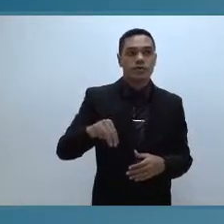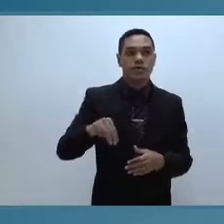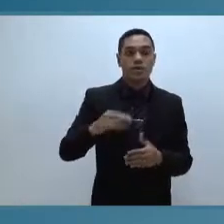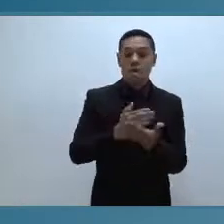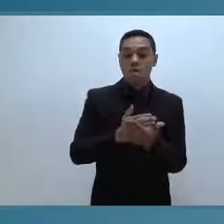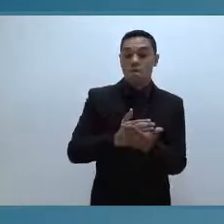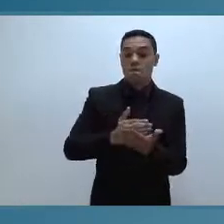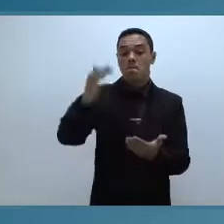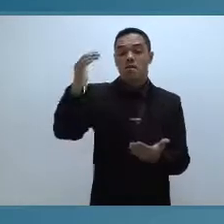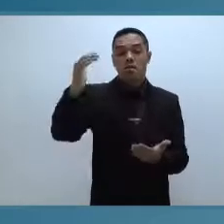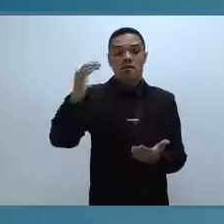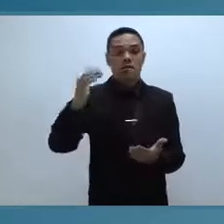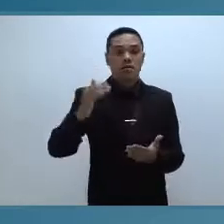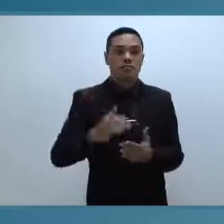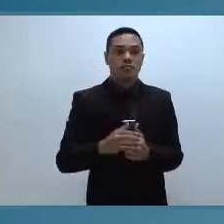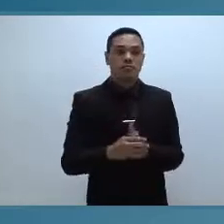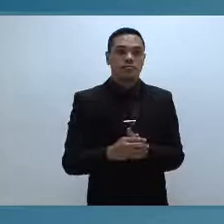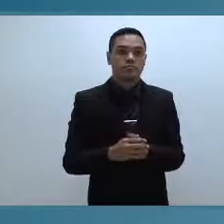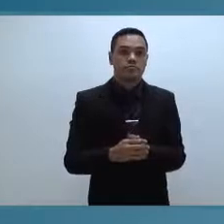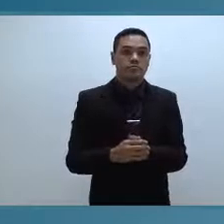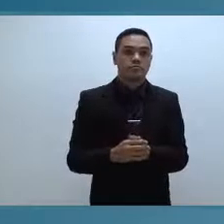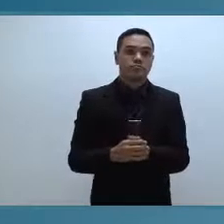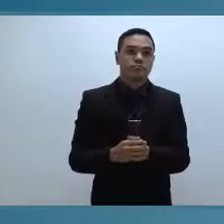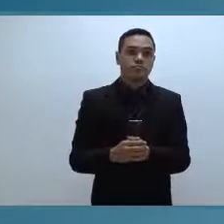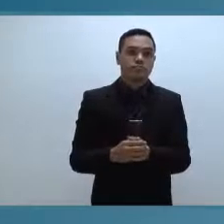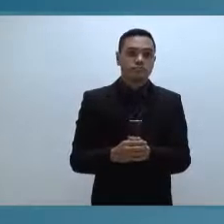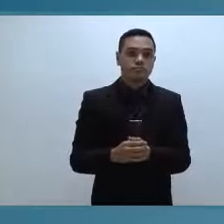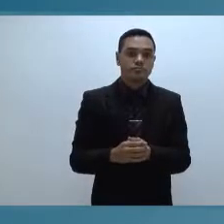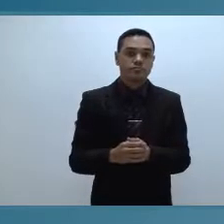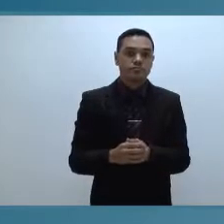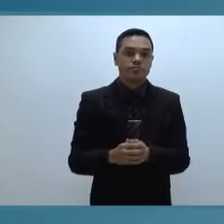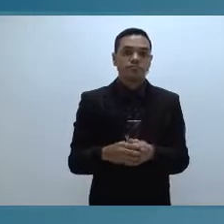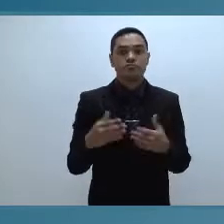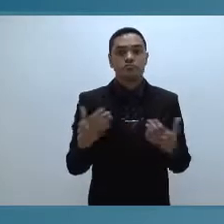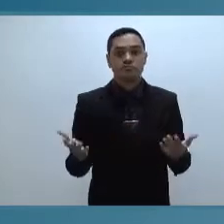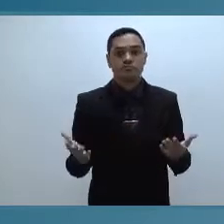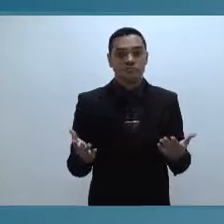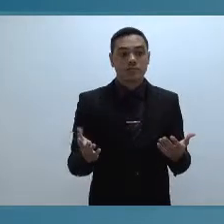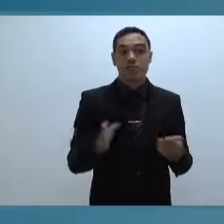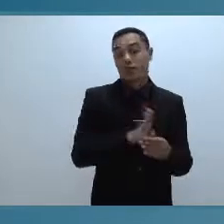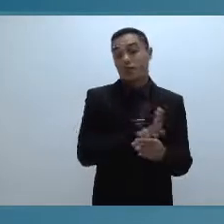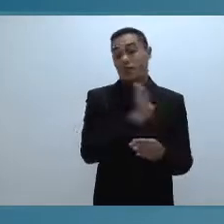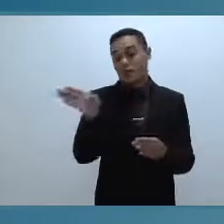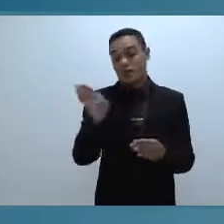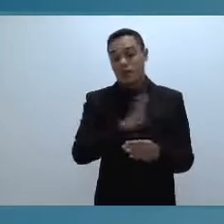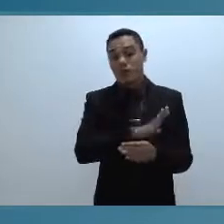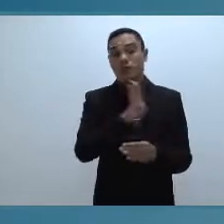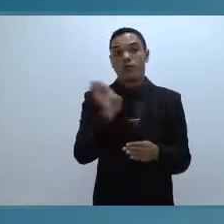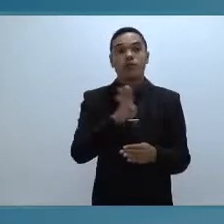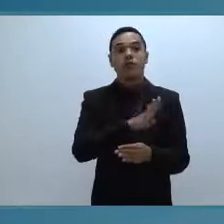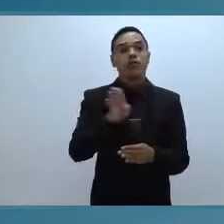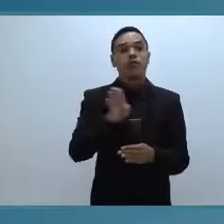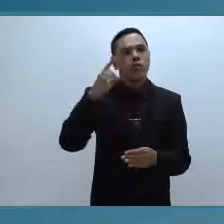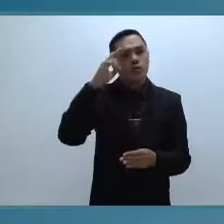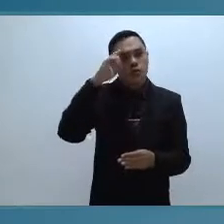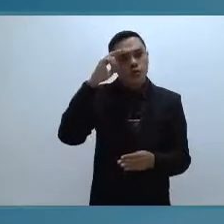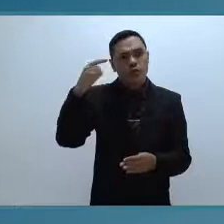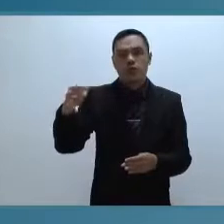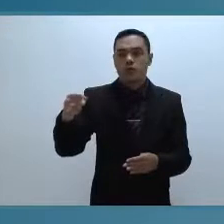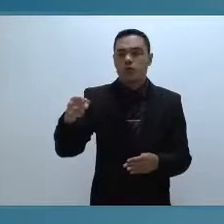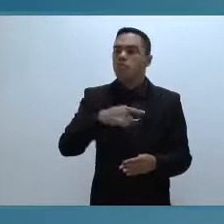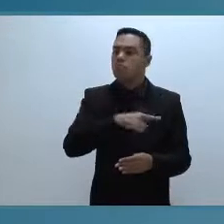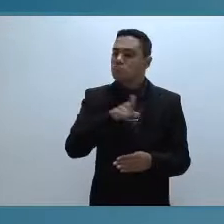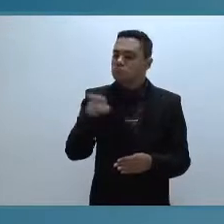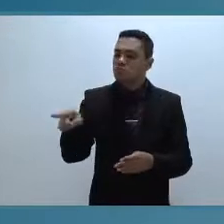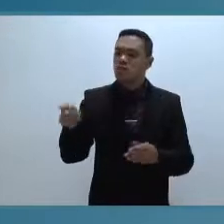considerando a proximidade entre as comarcas, o comparecimento diário na comarca de Vitória do Xingu não seria